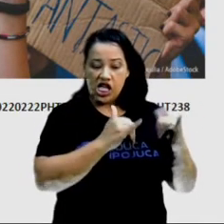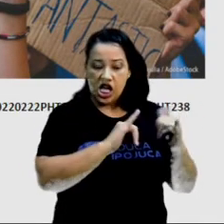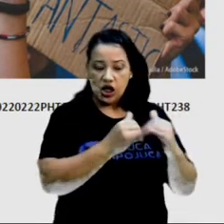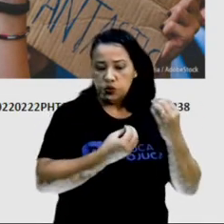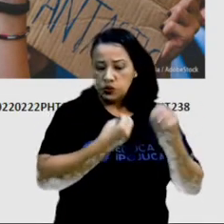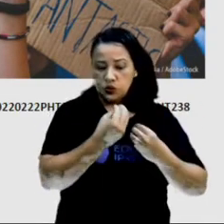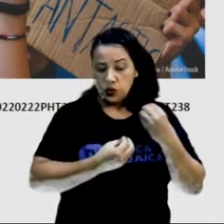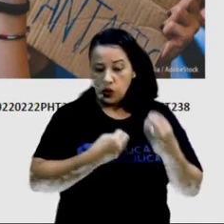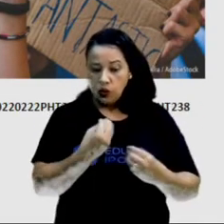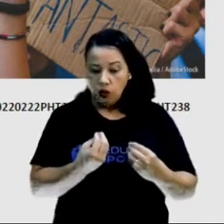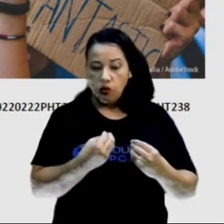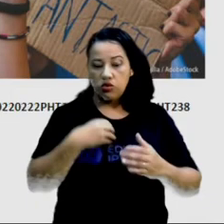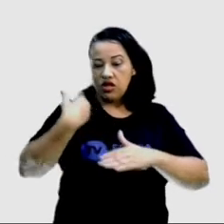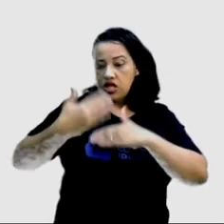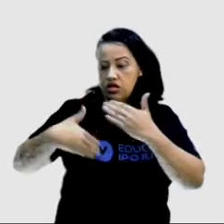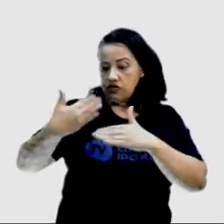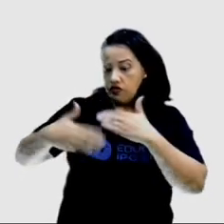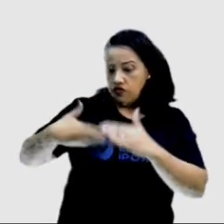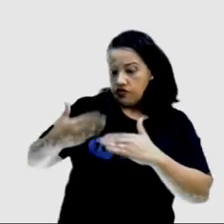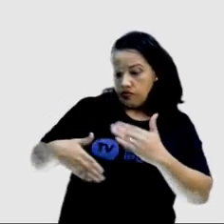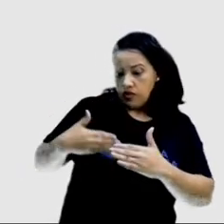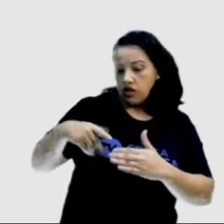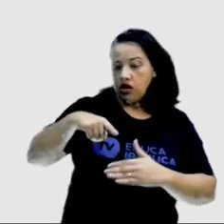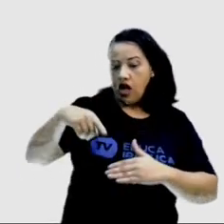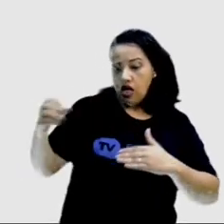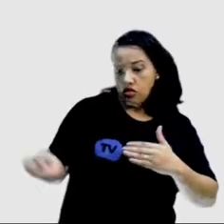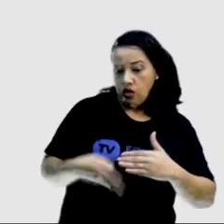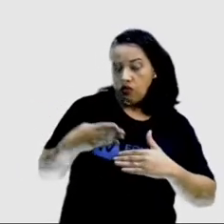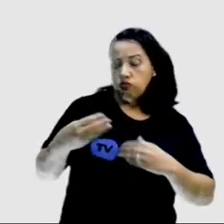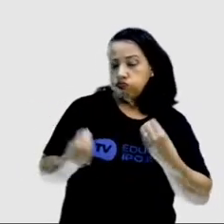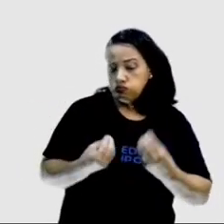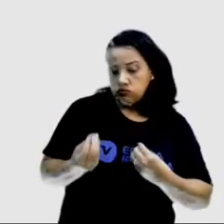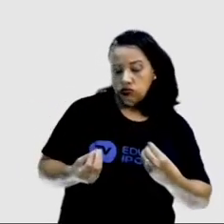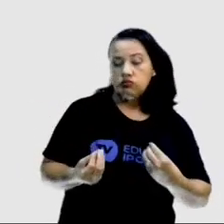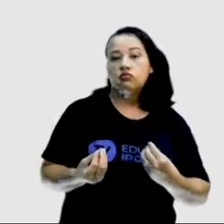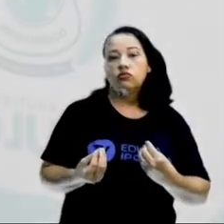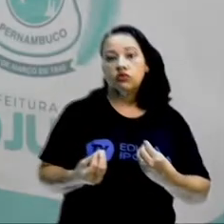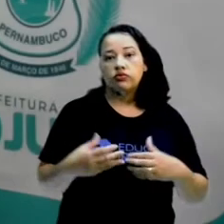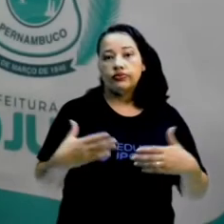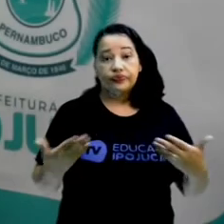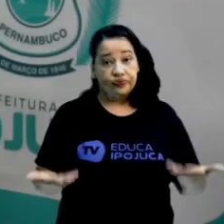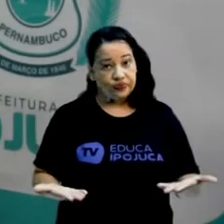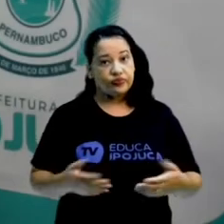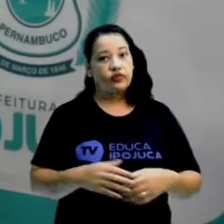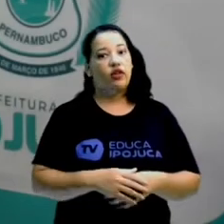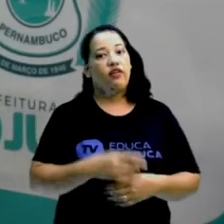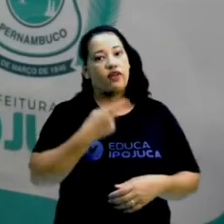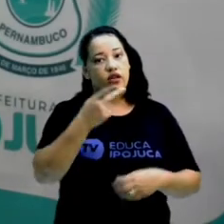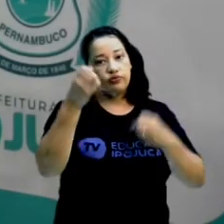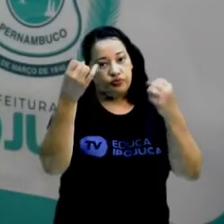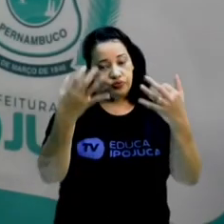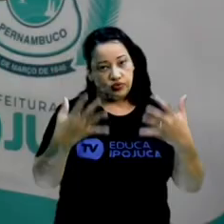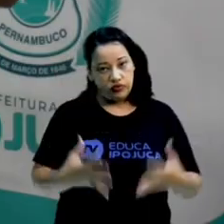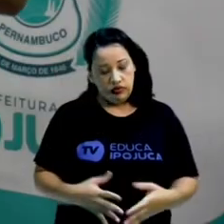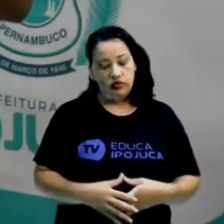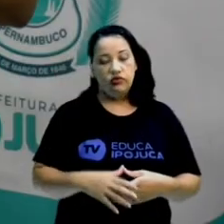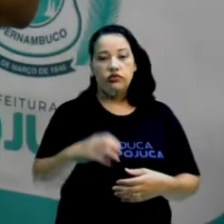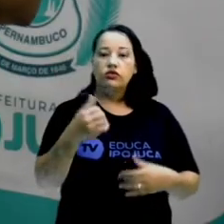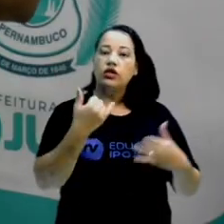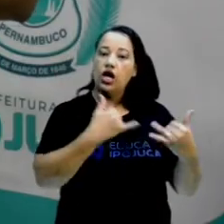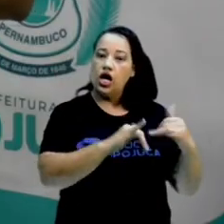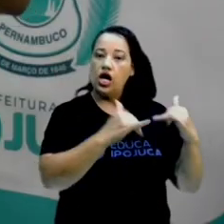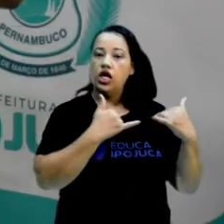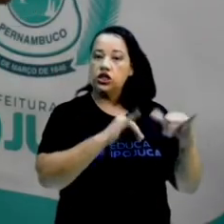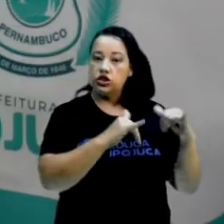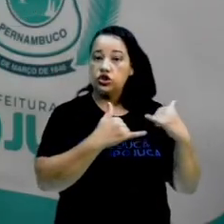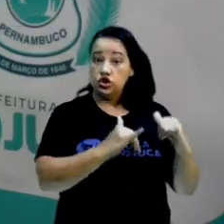o desenvolvimento de energias renováveis. A gente pode falar um pouco sobre essa questão de energias